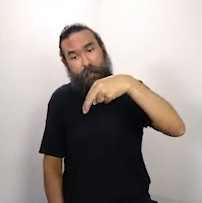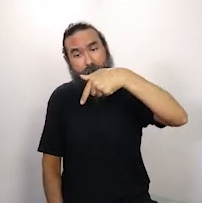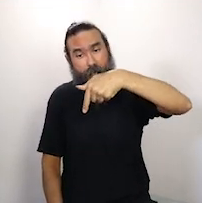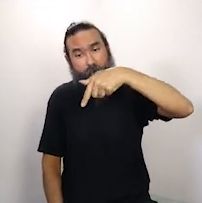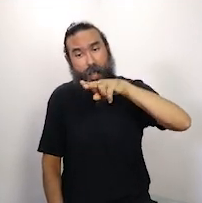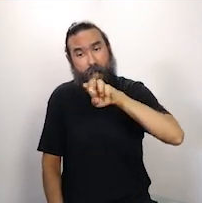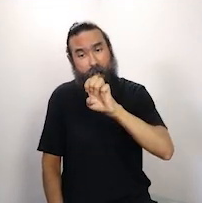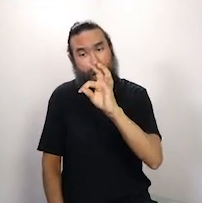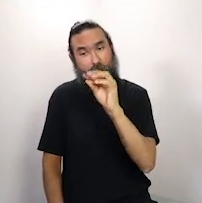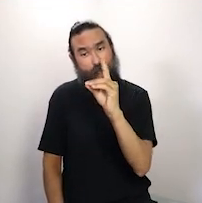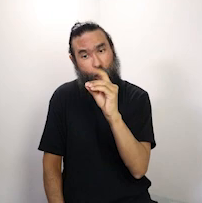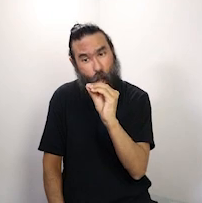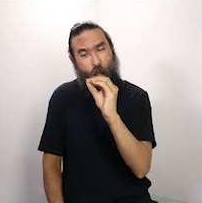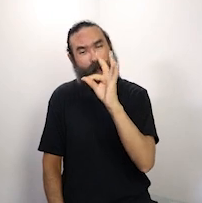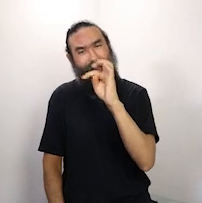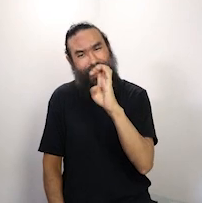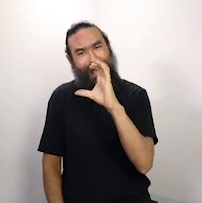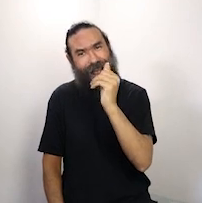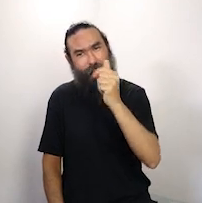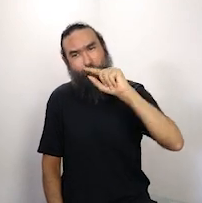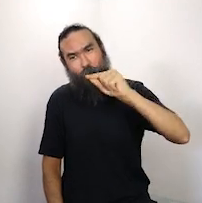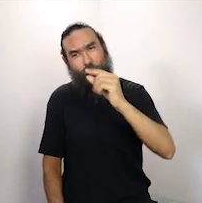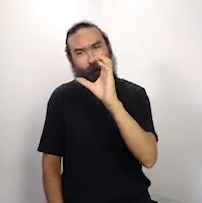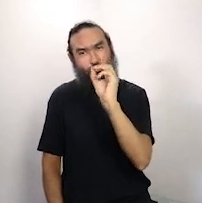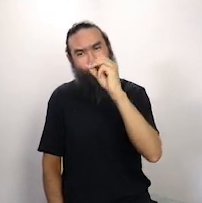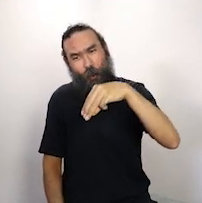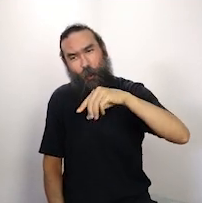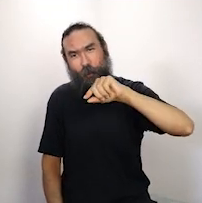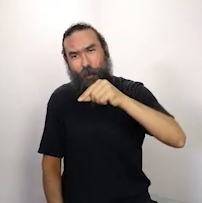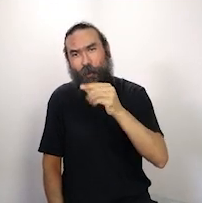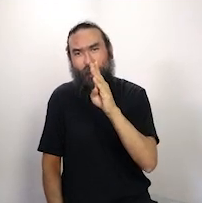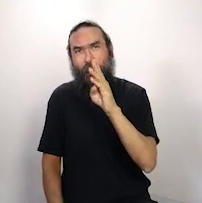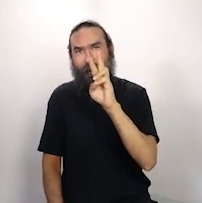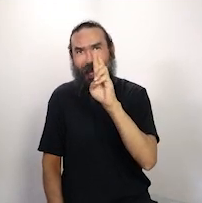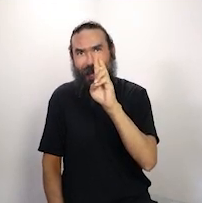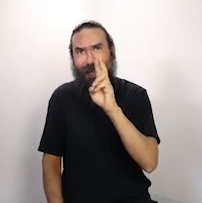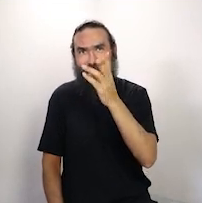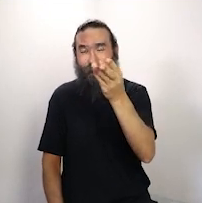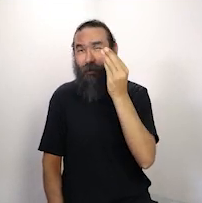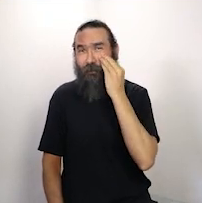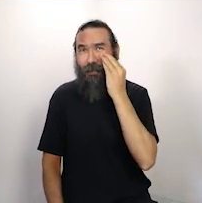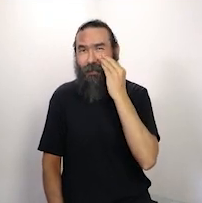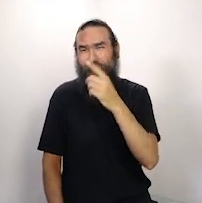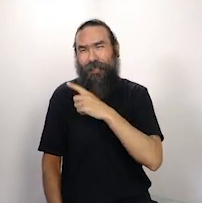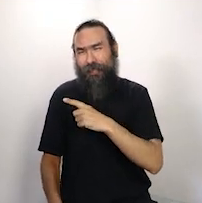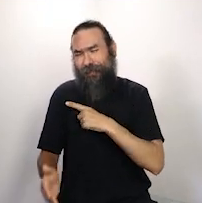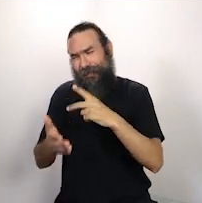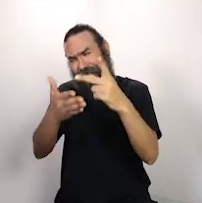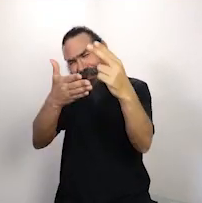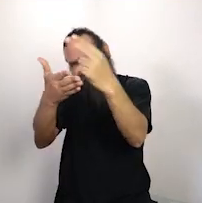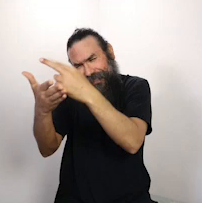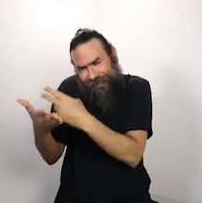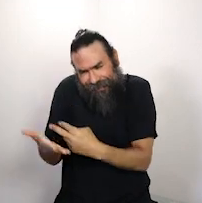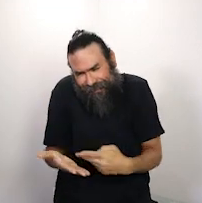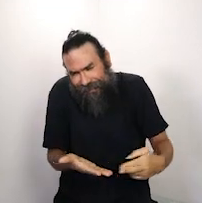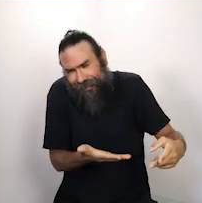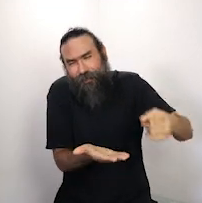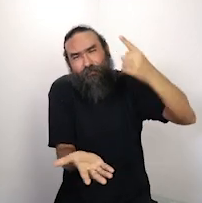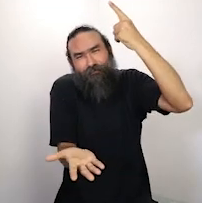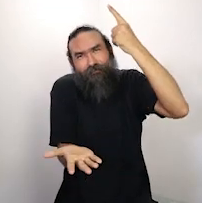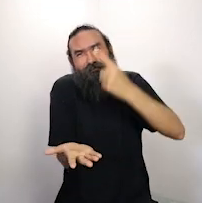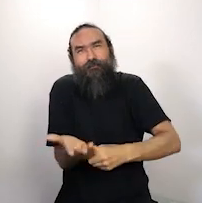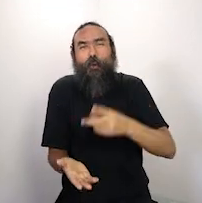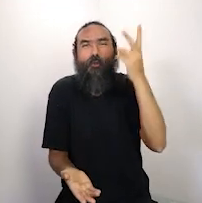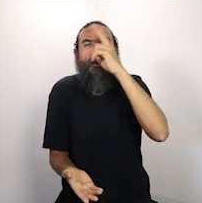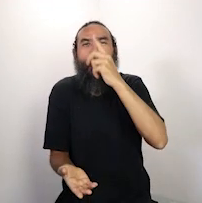www.encontroteca.com.br, que a gente tem um acervo muito maravilhoso desses 20 anos de Encontro de Culturas. A gente continua, são 30 dias de Encontro de